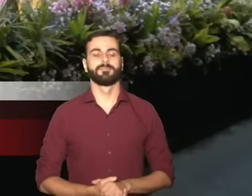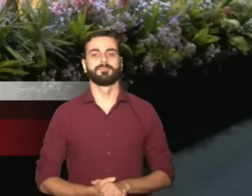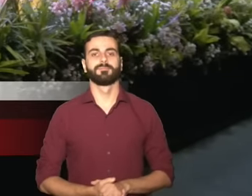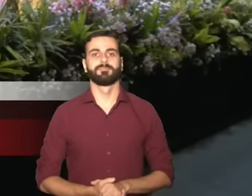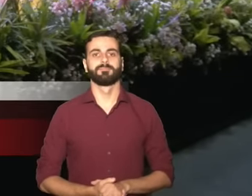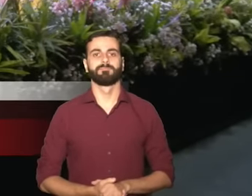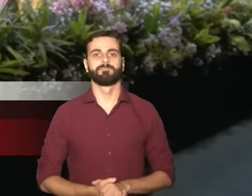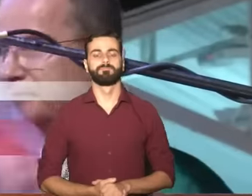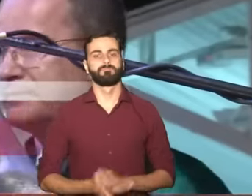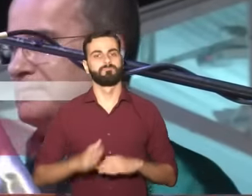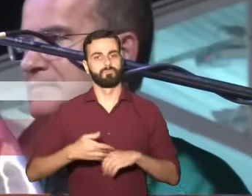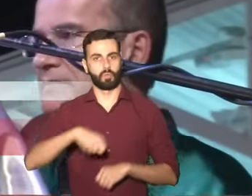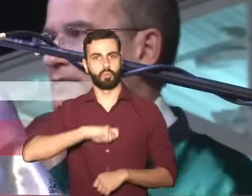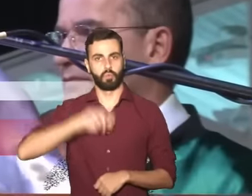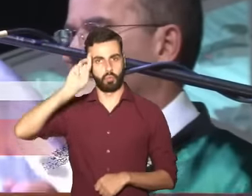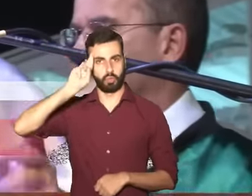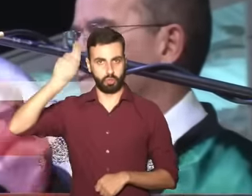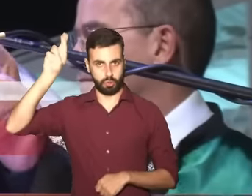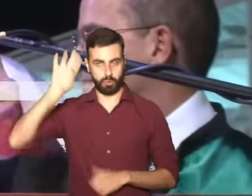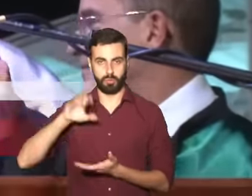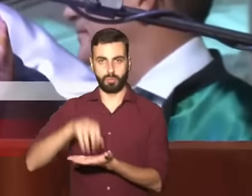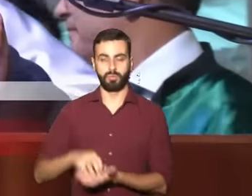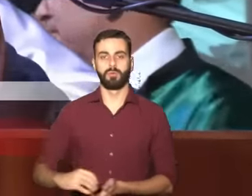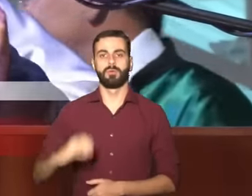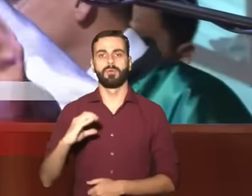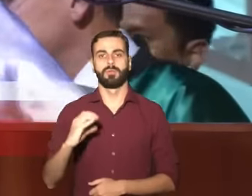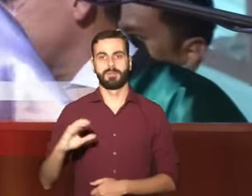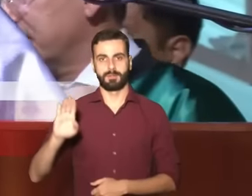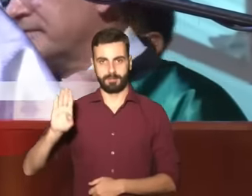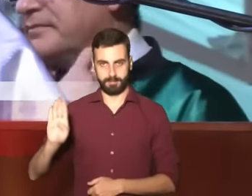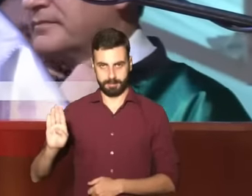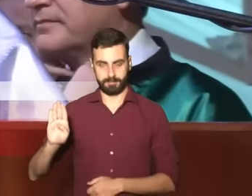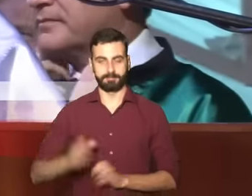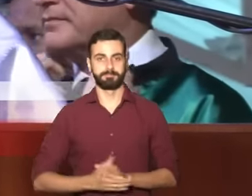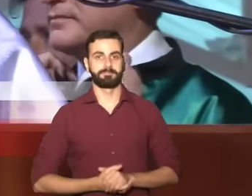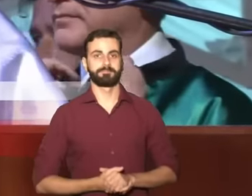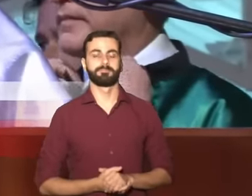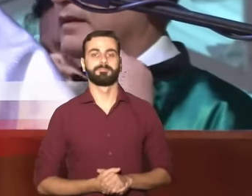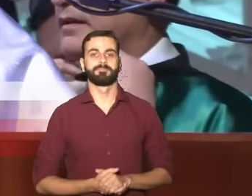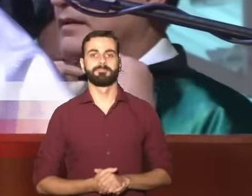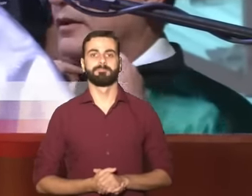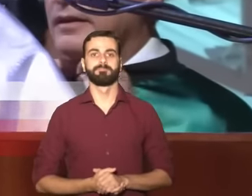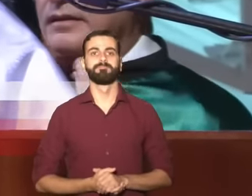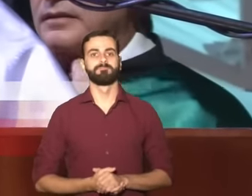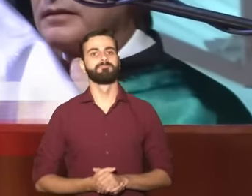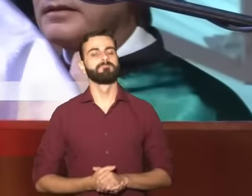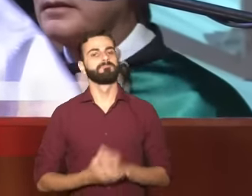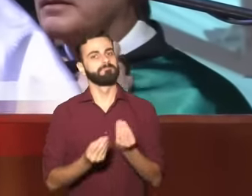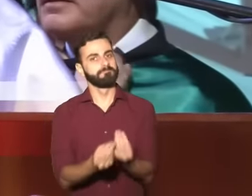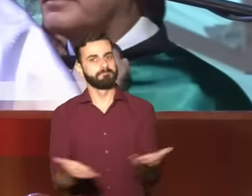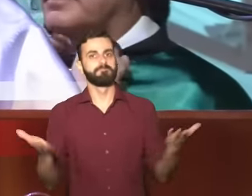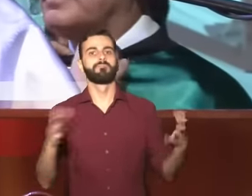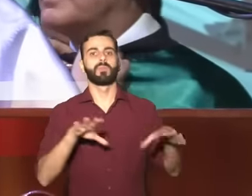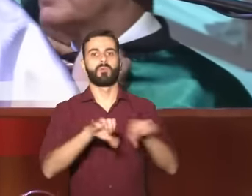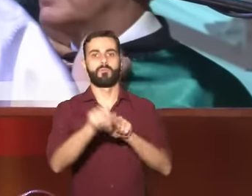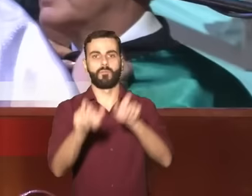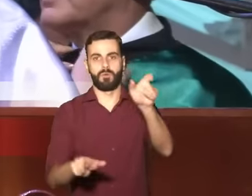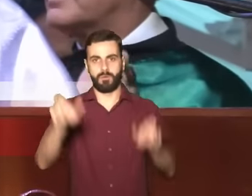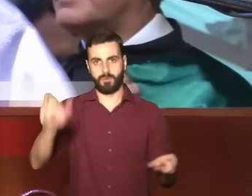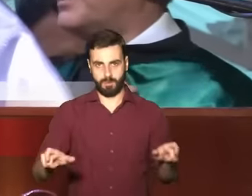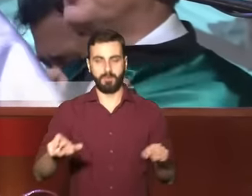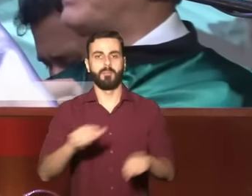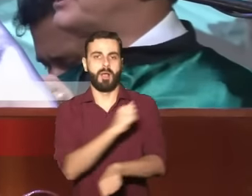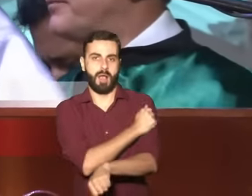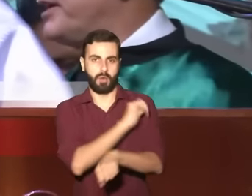Na qualidade de diretor do Centro de Ciências Biológicas e da Saúde, confiro o grau aos formandos